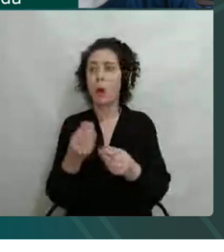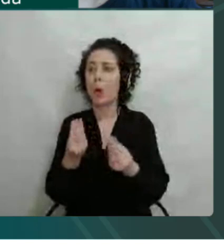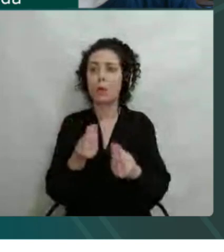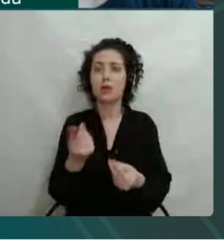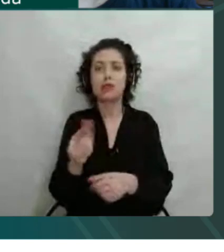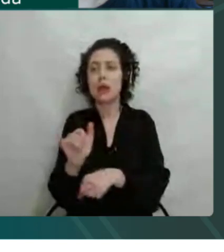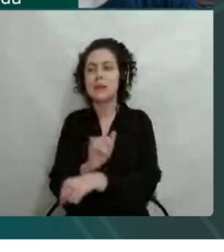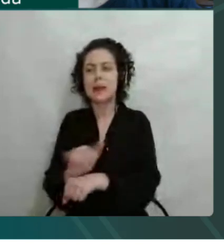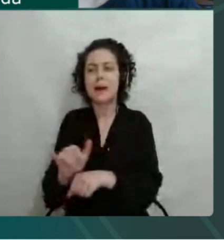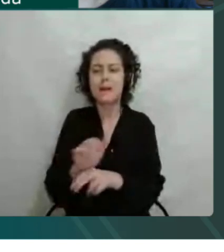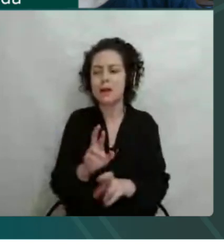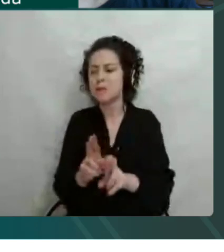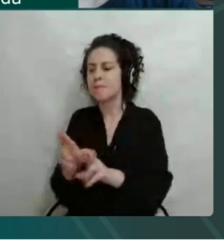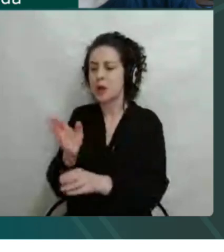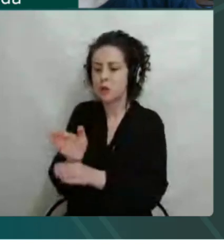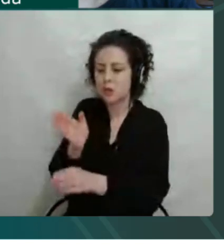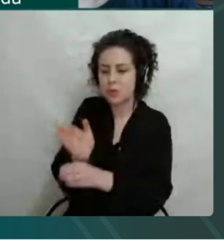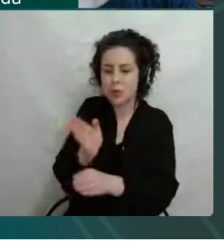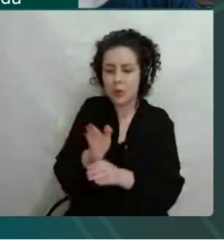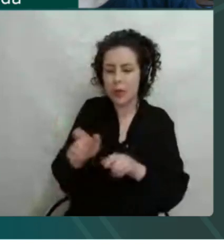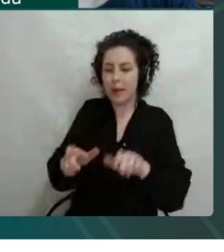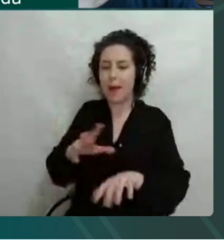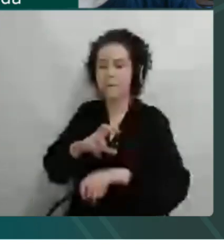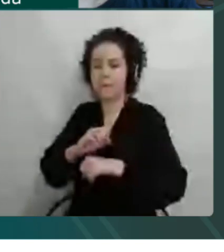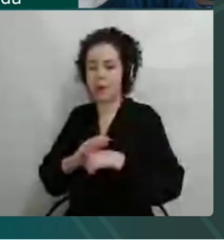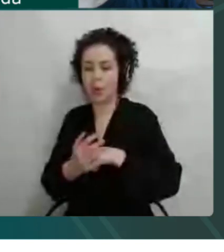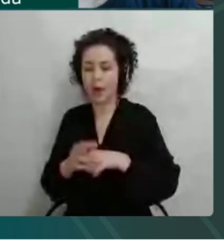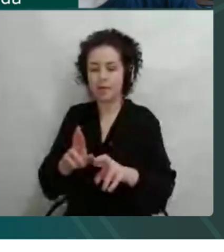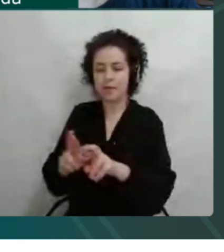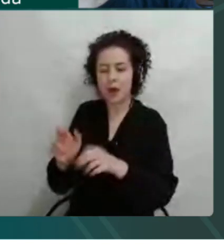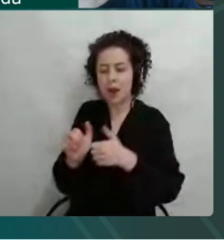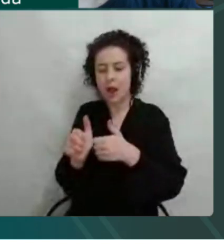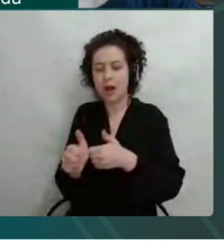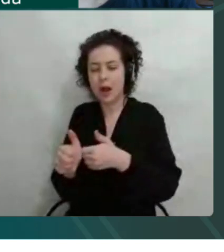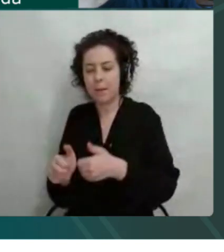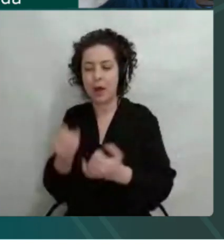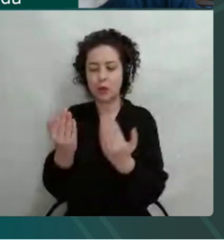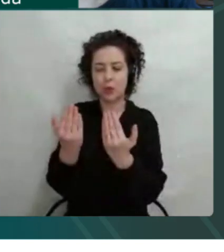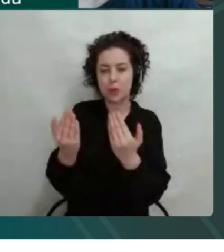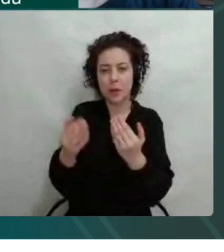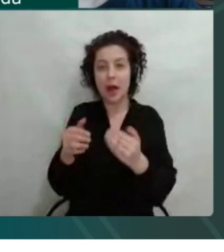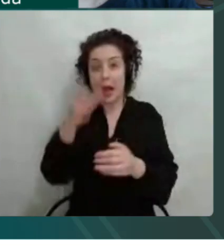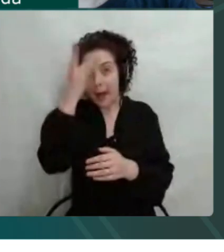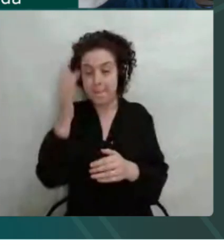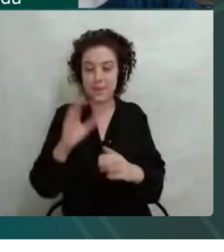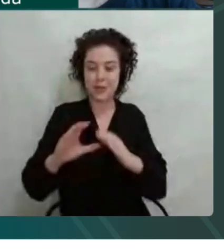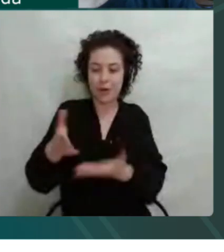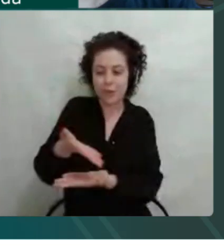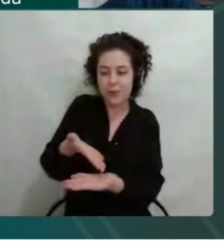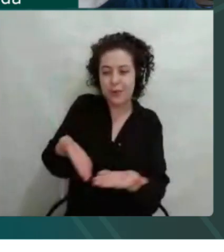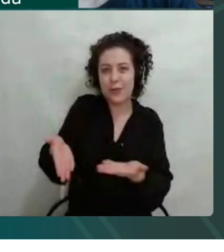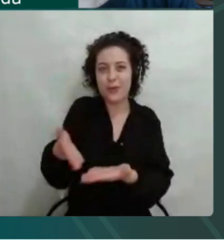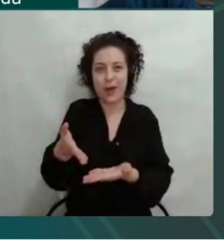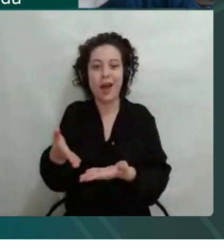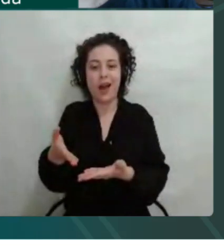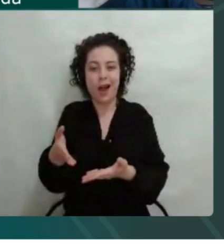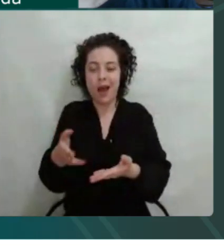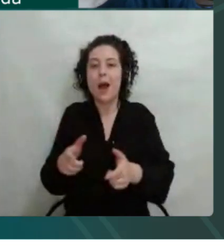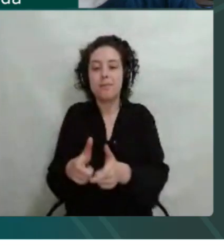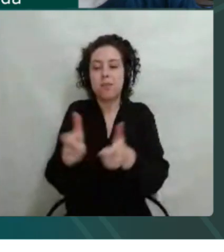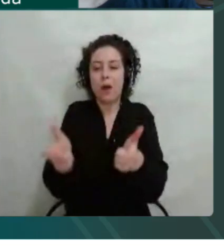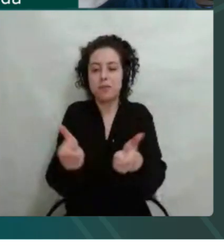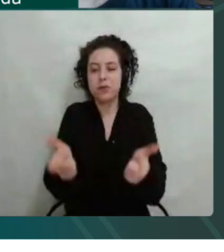acompanhar os casos, os suspeitos, os contatos, os comunicantes, a incidência tende a continuar a